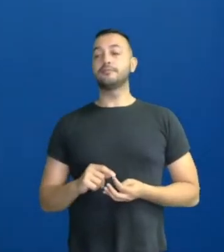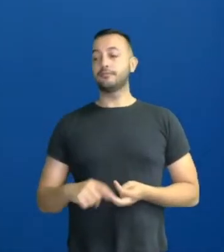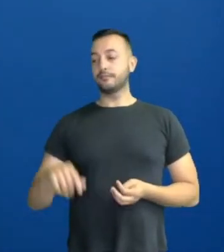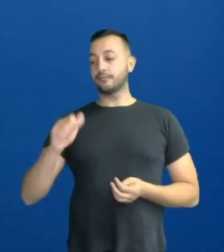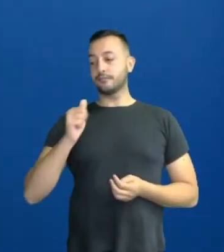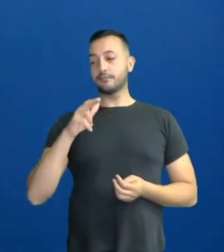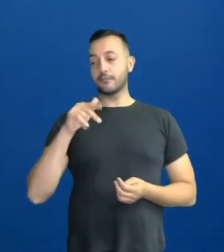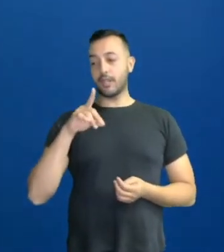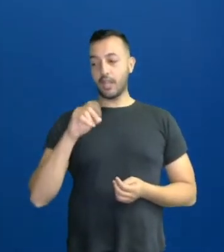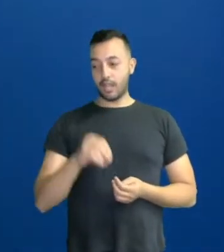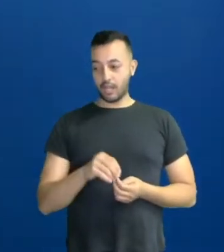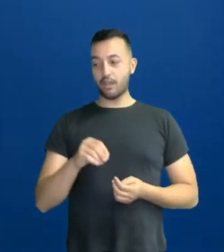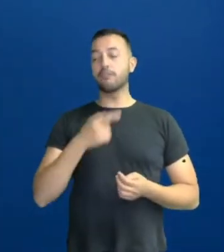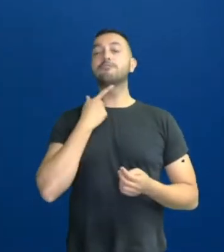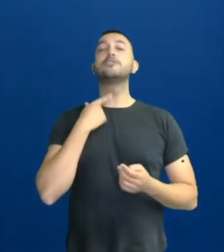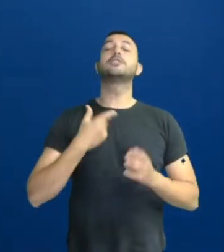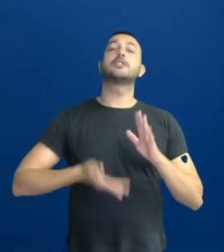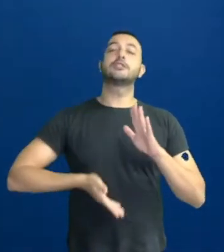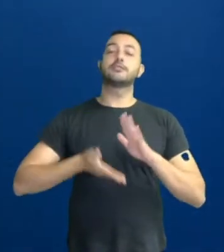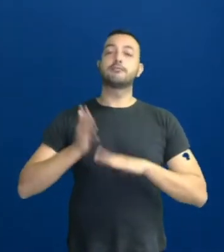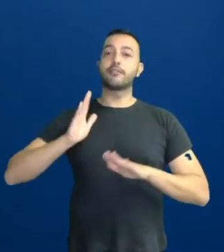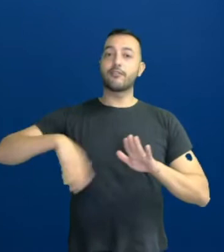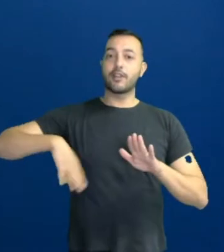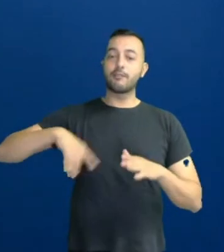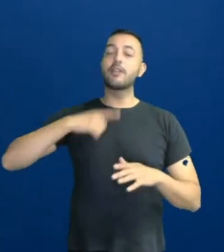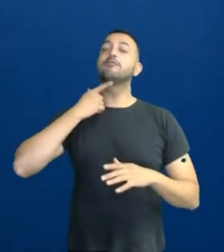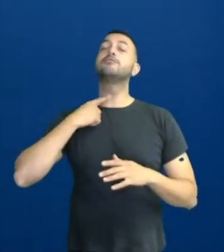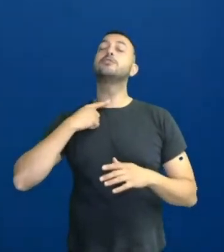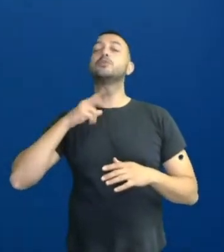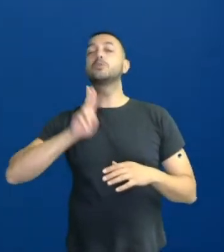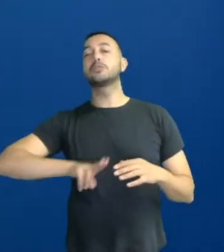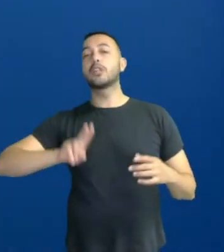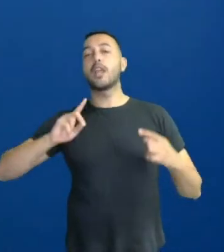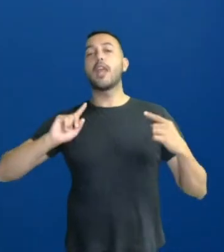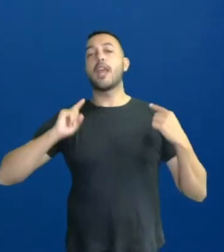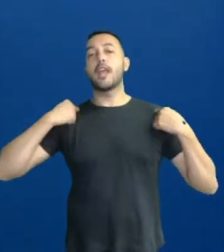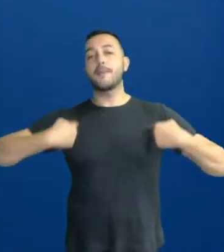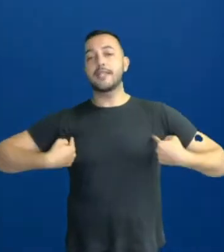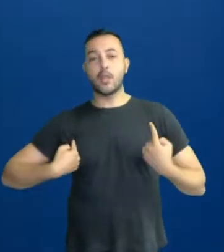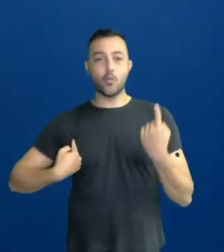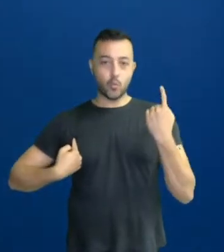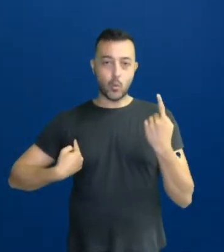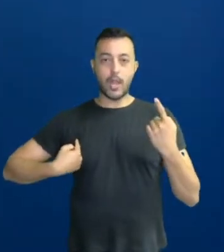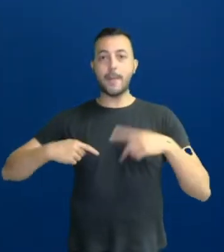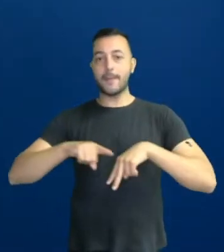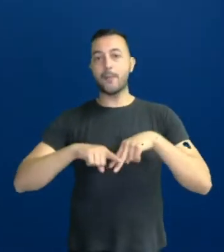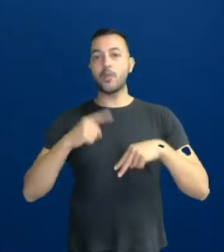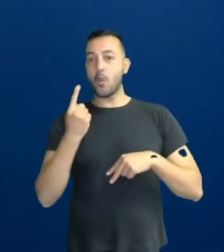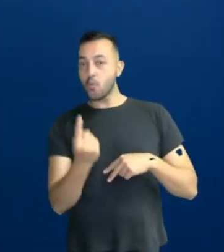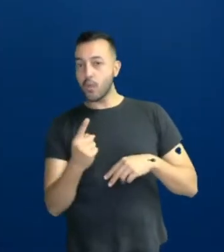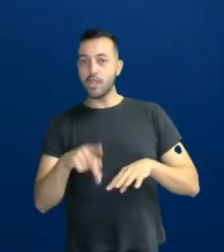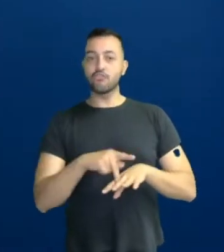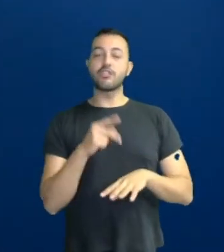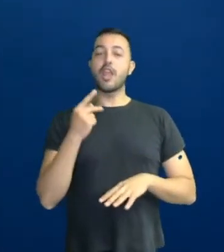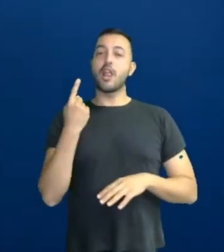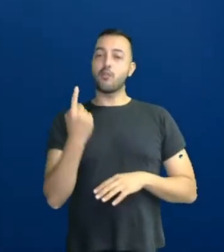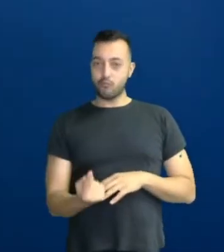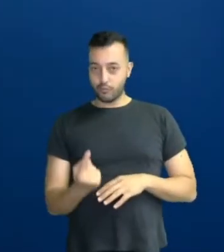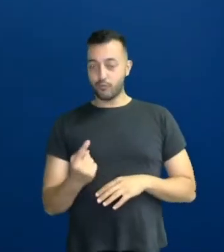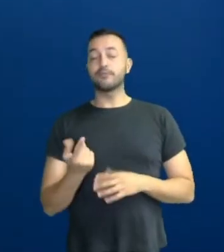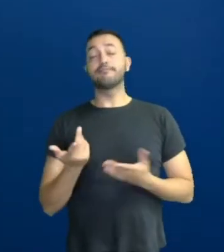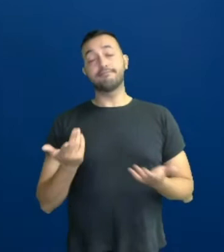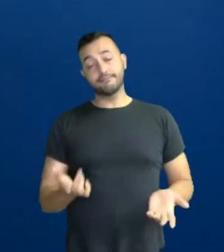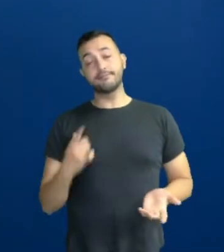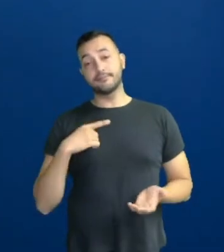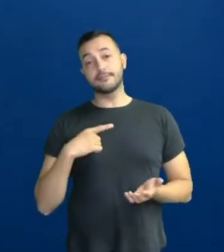Arnaldo planeja ir à praia e deseja utilizar uma camiseta, uma bermuda e um chinelo. Sabe-se que ele possui 5 camisetas, então